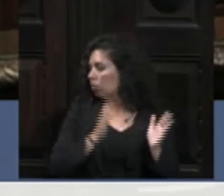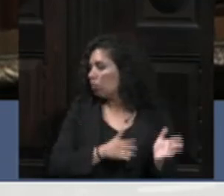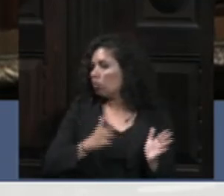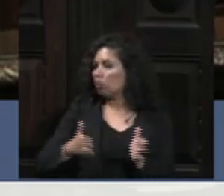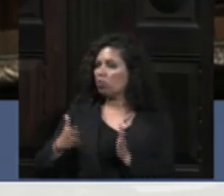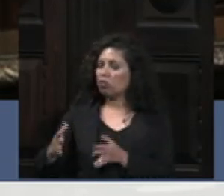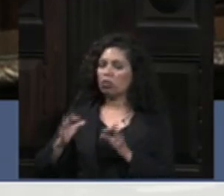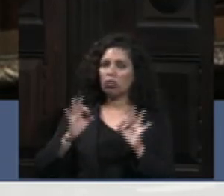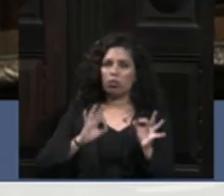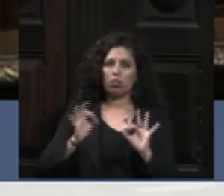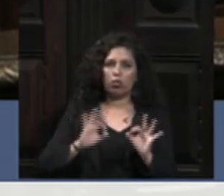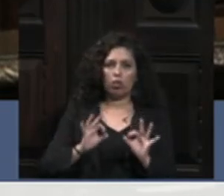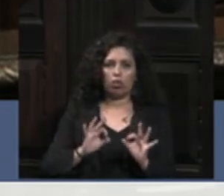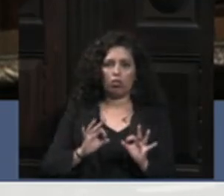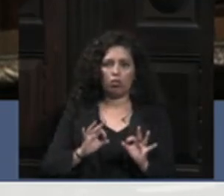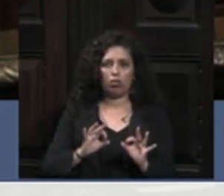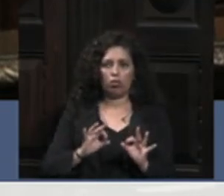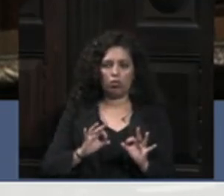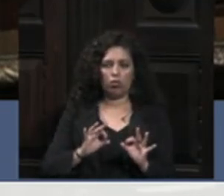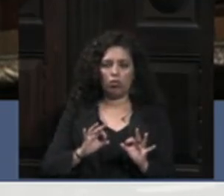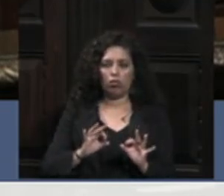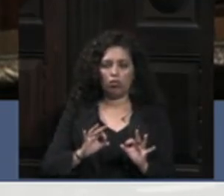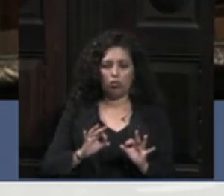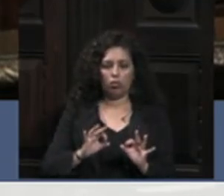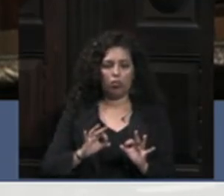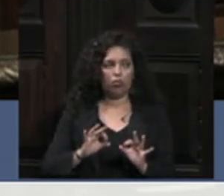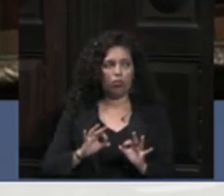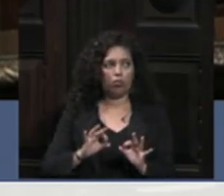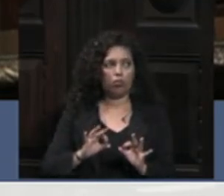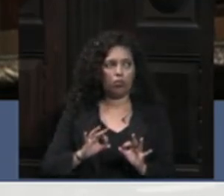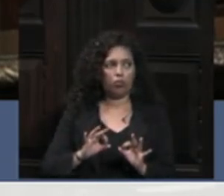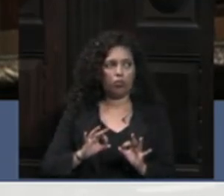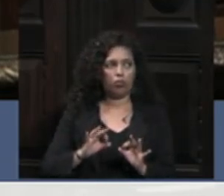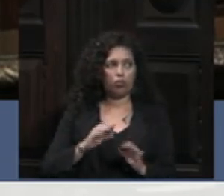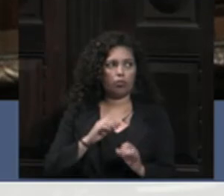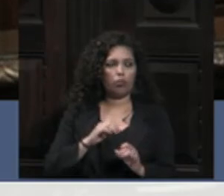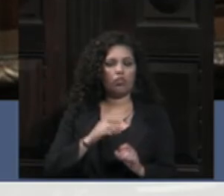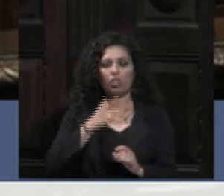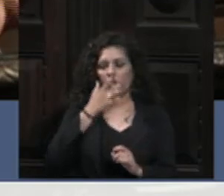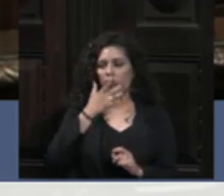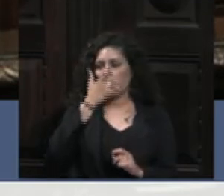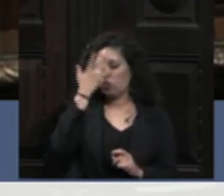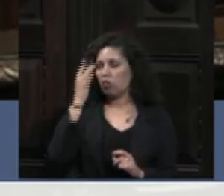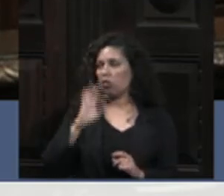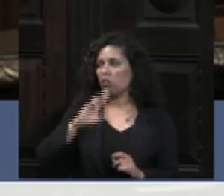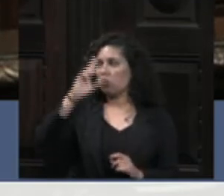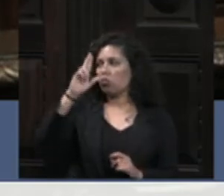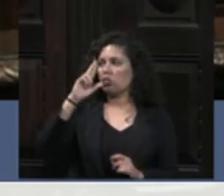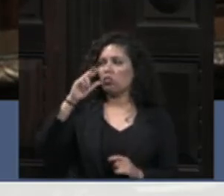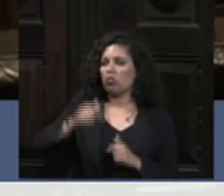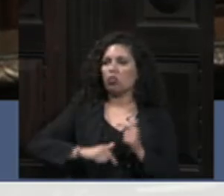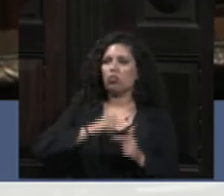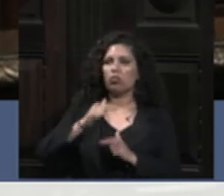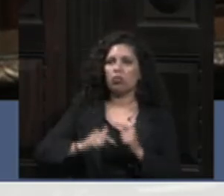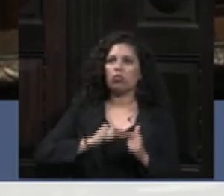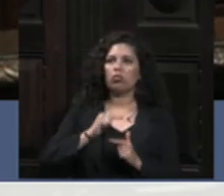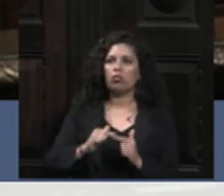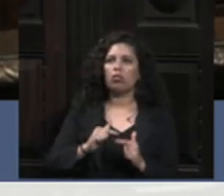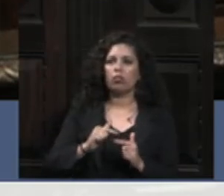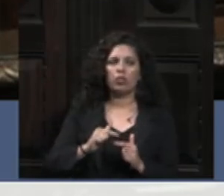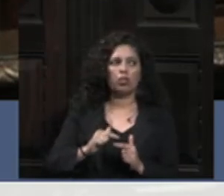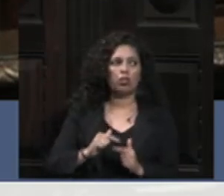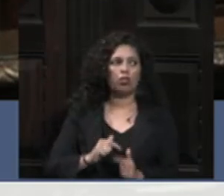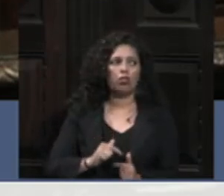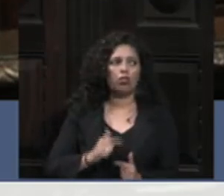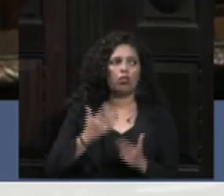de condução do processo legislativo por parte de quem dirige os trabalhos e por parte da própria mesa diretora da Casa.